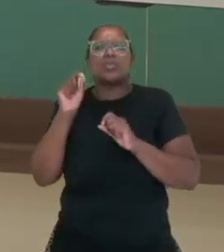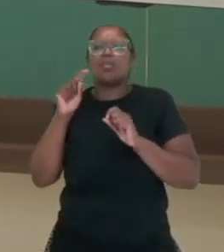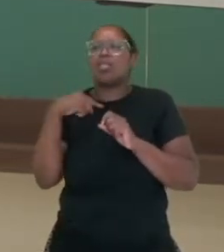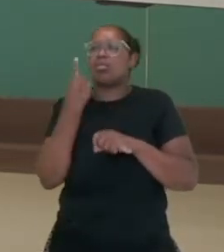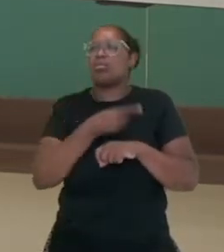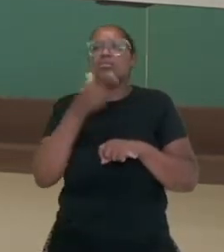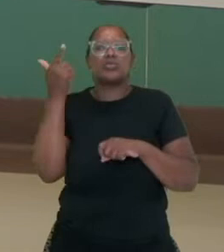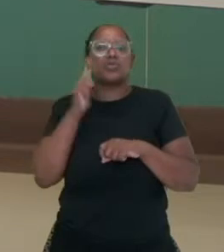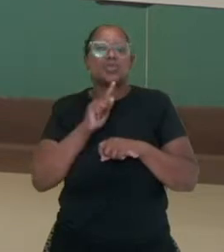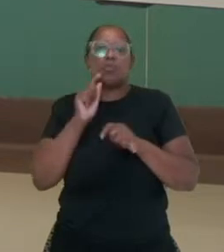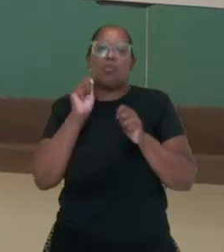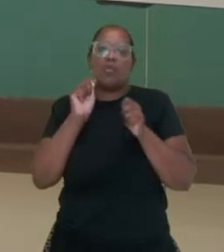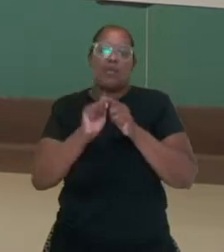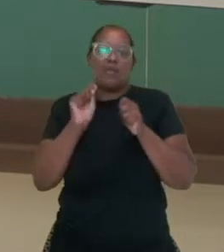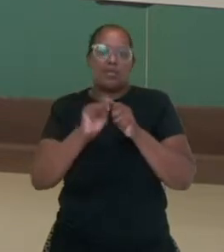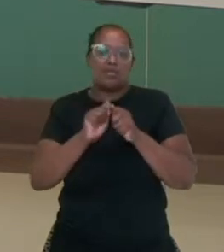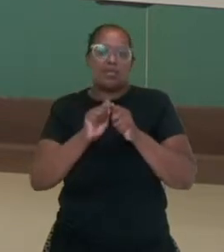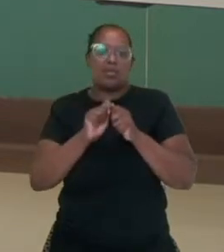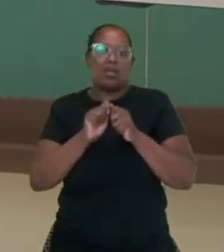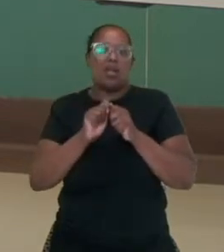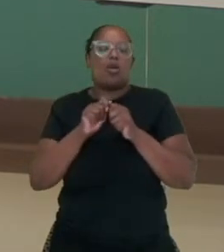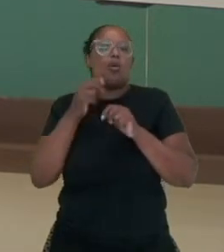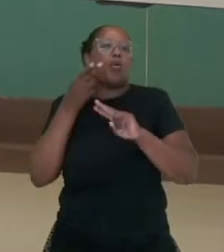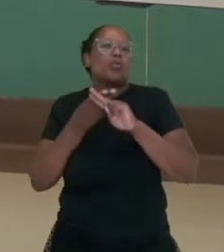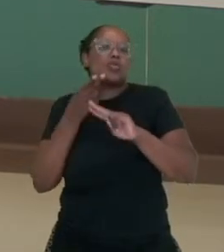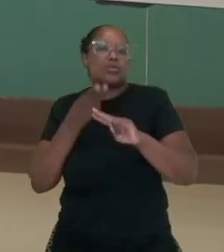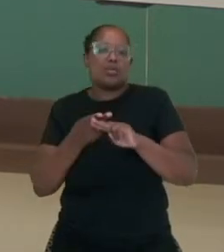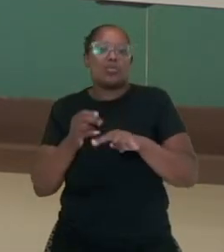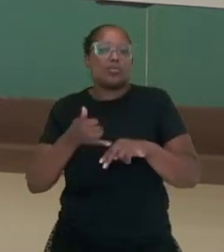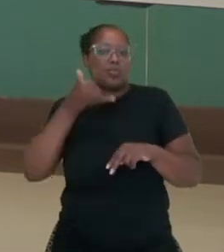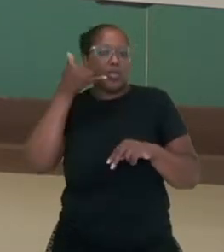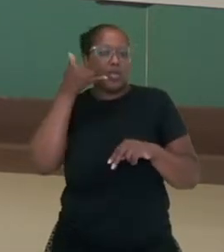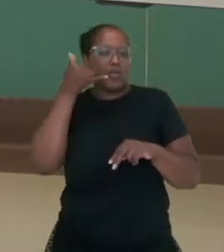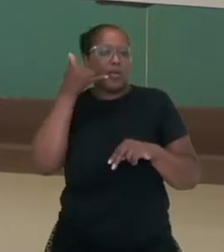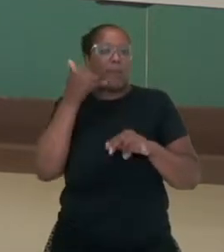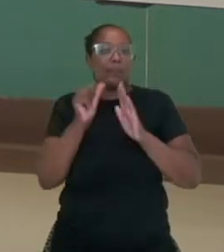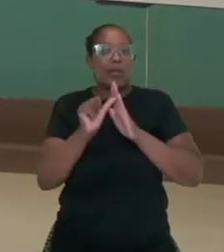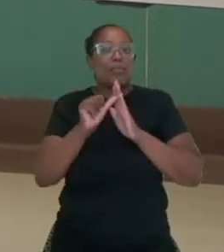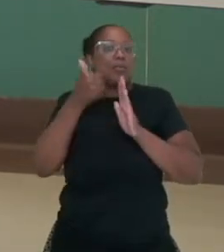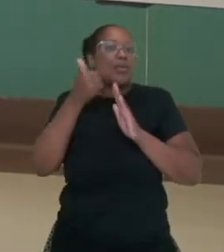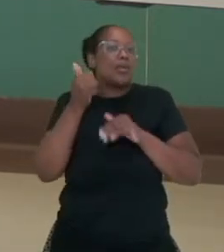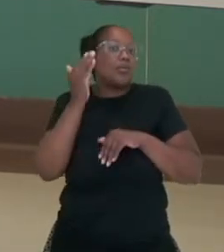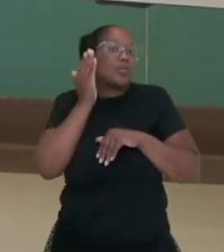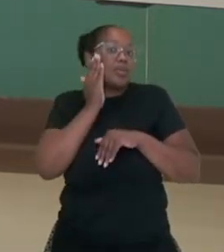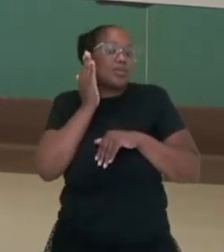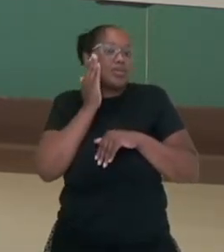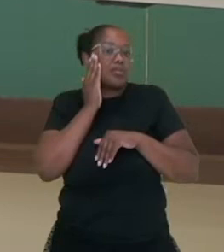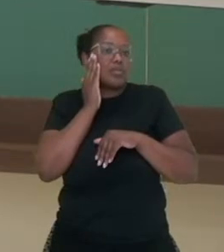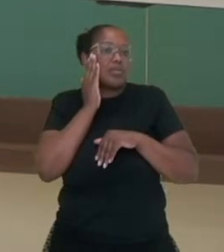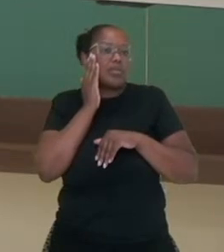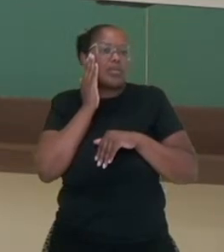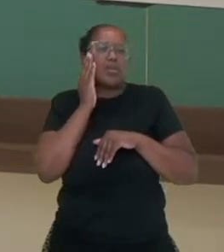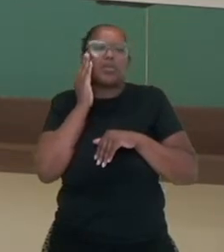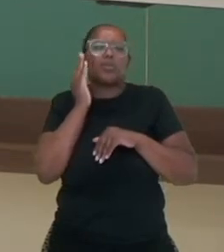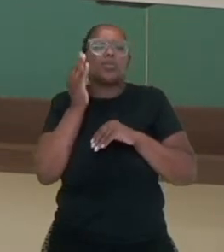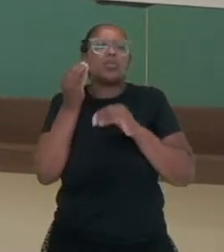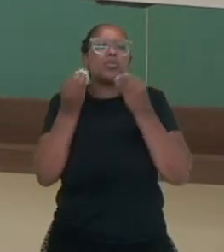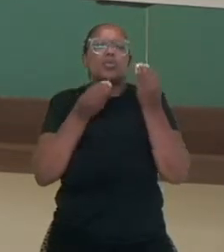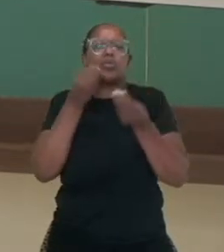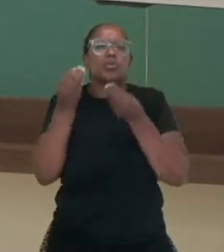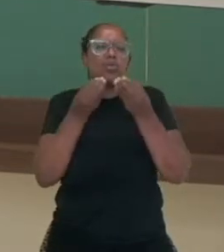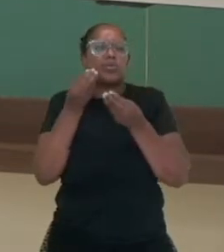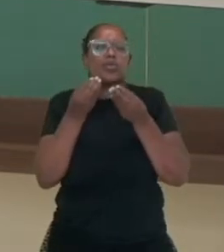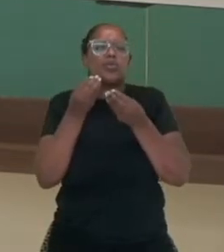fazer a partir de um smartphone? Vamos primeiro entender o que foi a